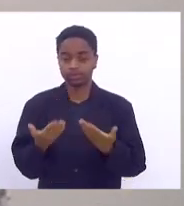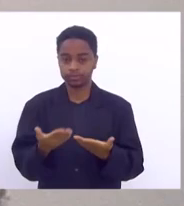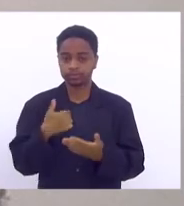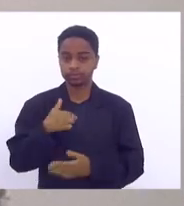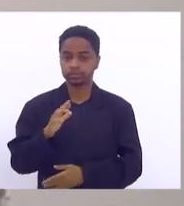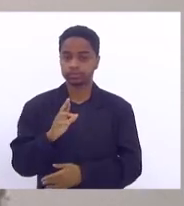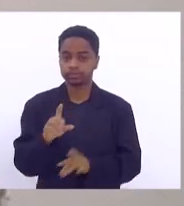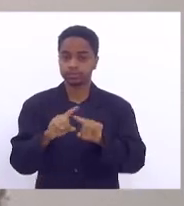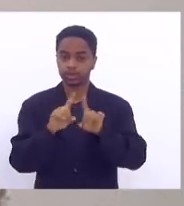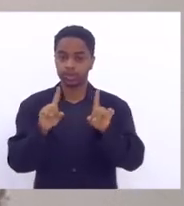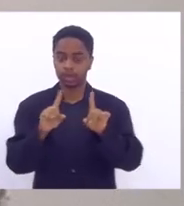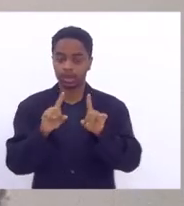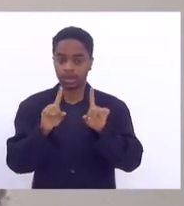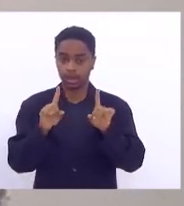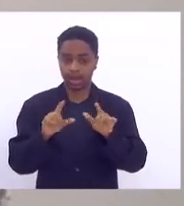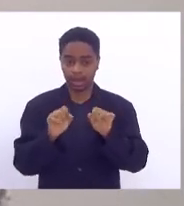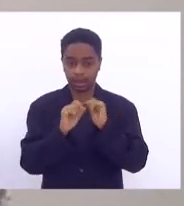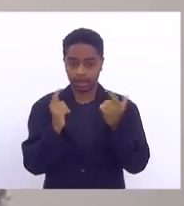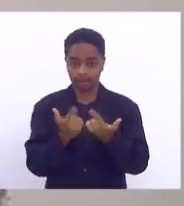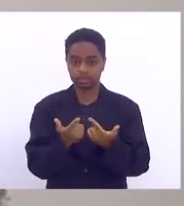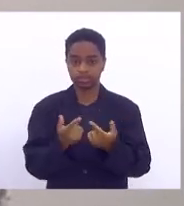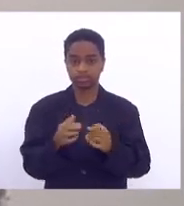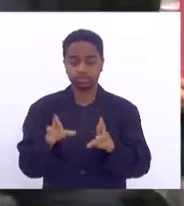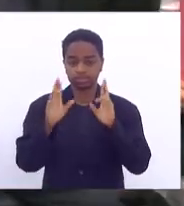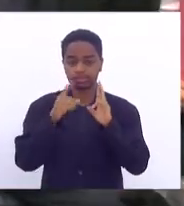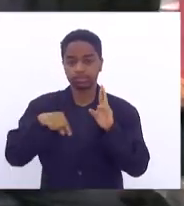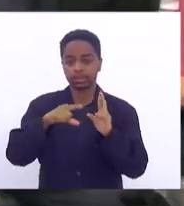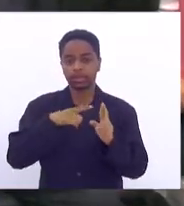casa um grande evento para todos nós hoje